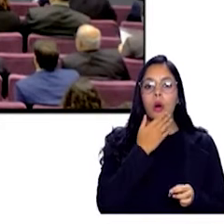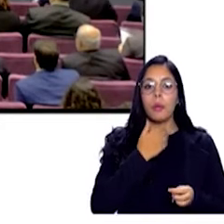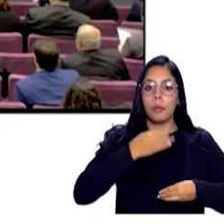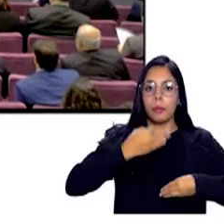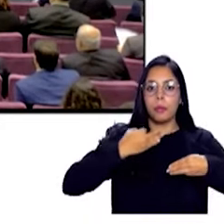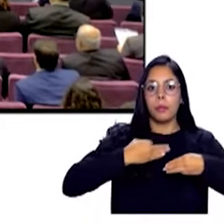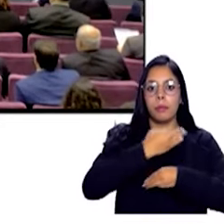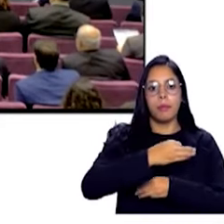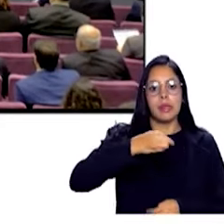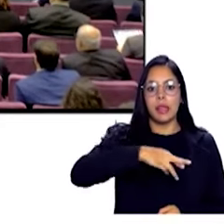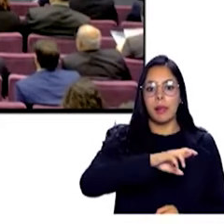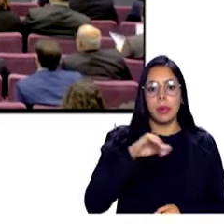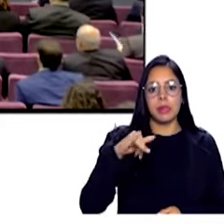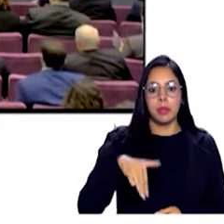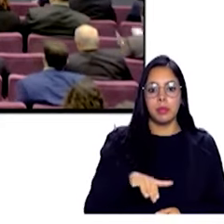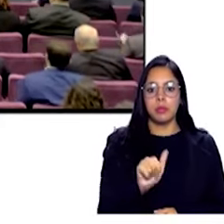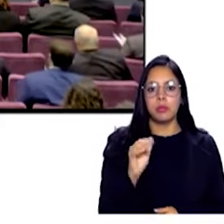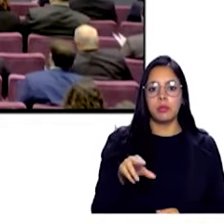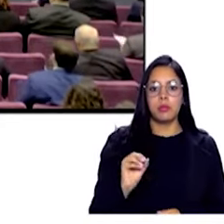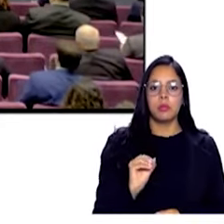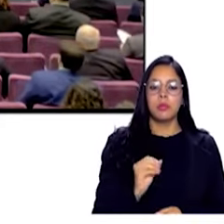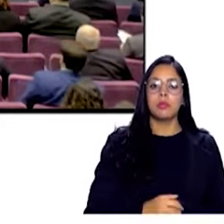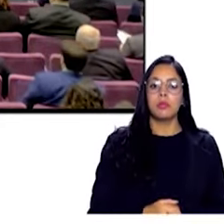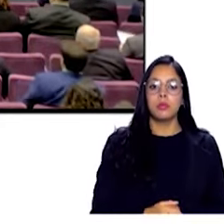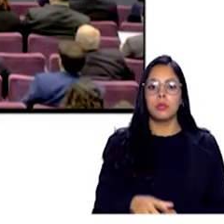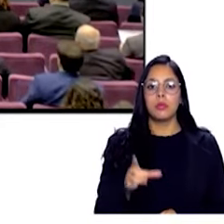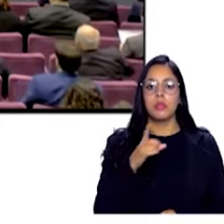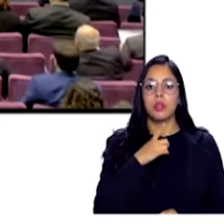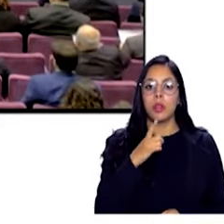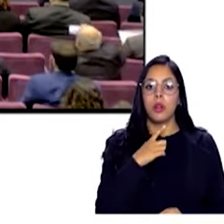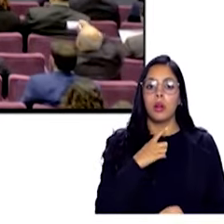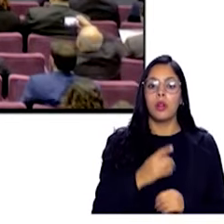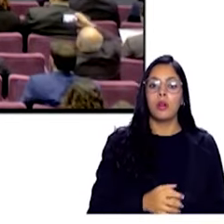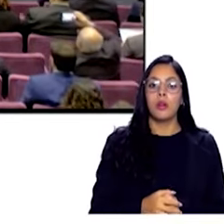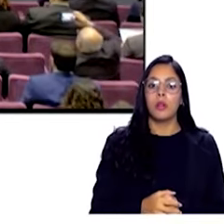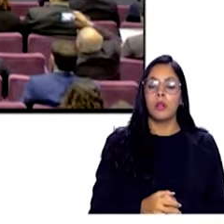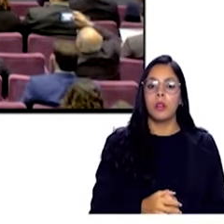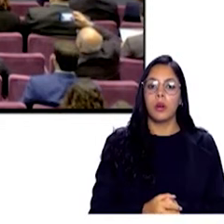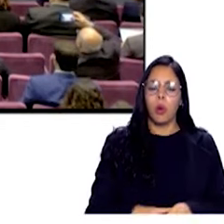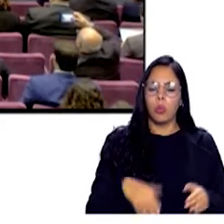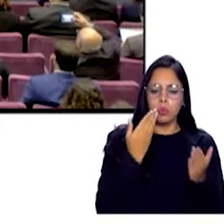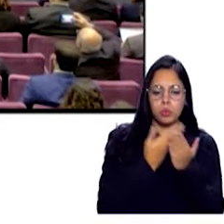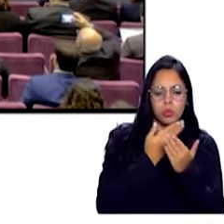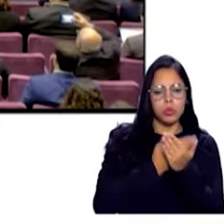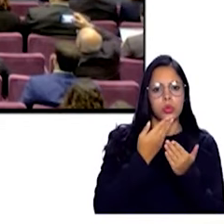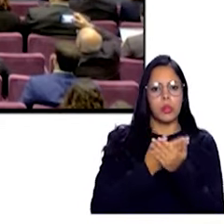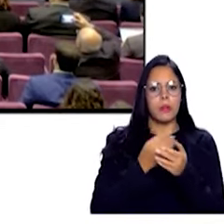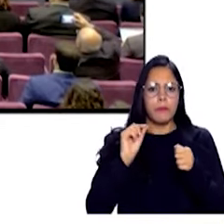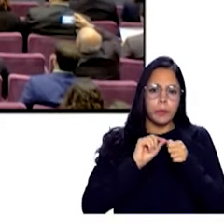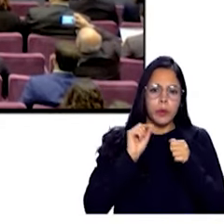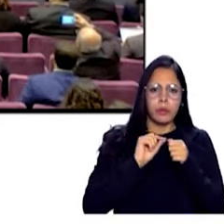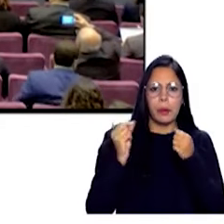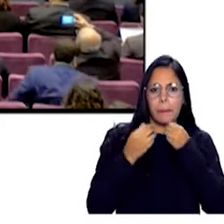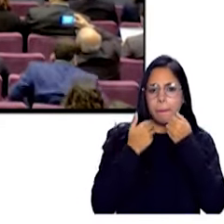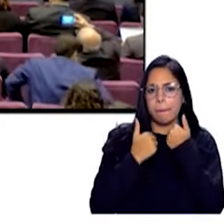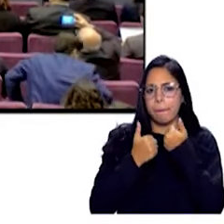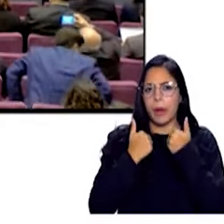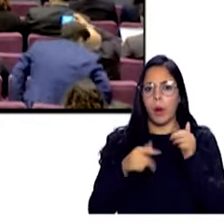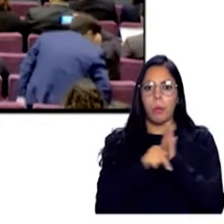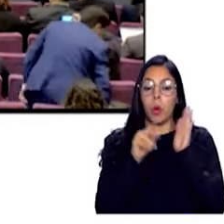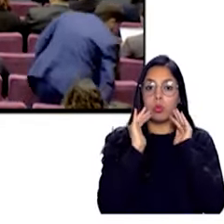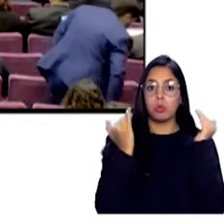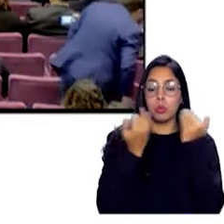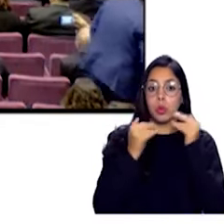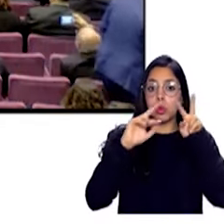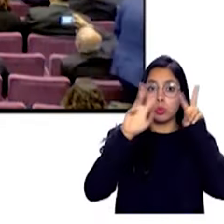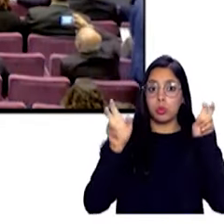do recurso de cassação no sistema italiano fez um estudo sintético que é objeto do nosso congresso no direito comparado